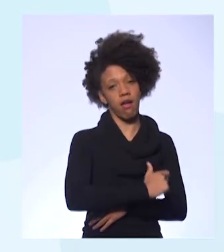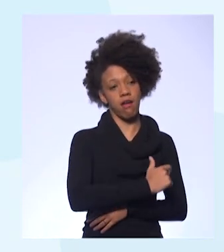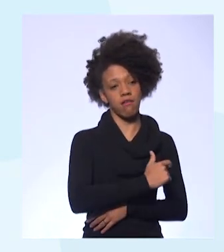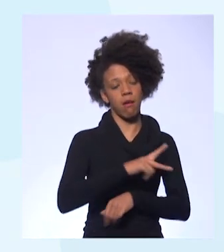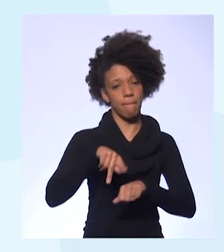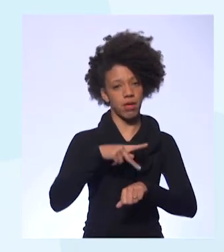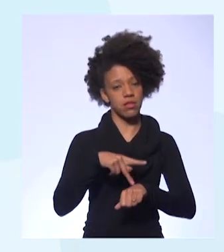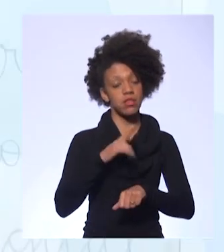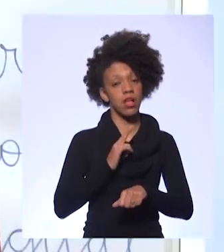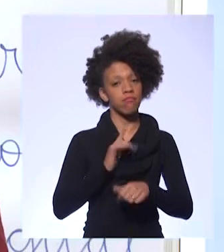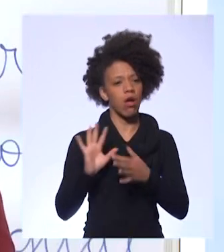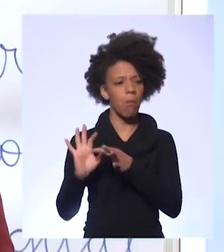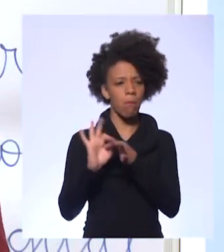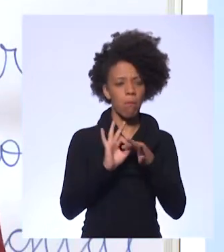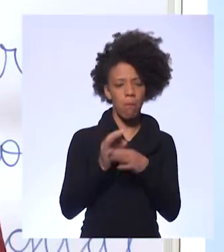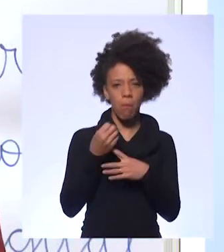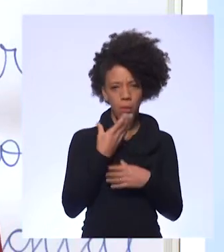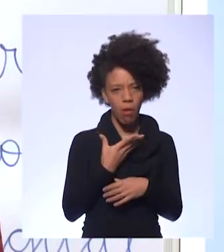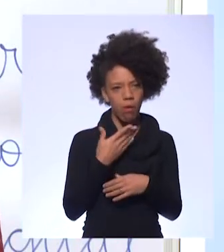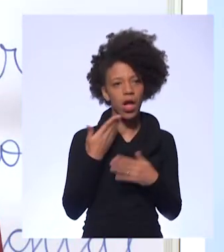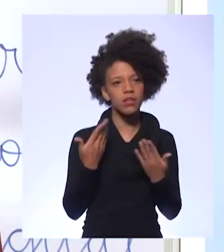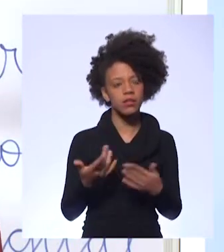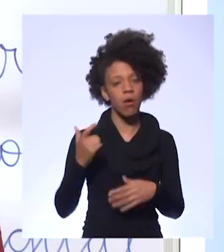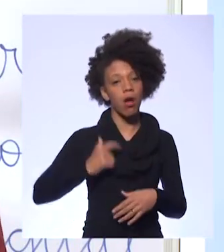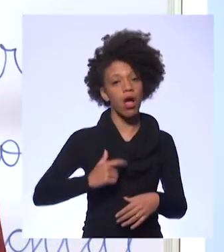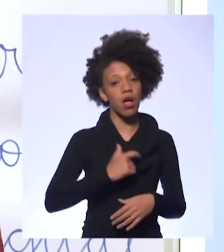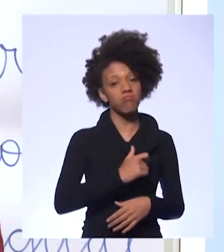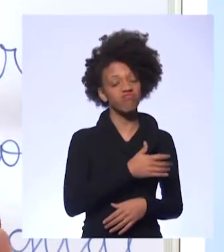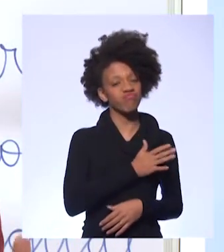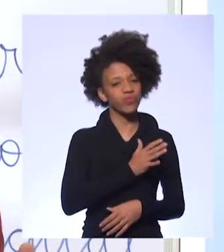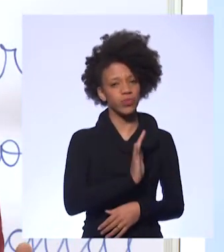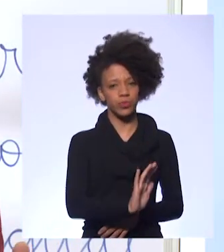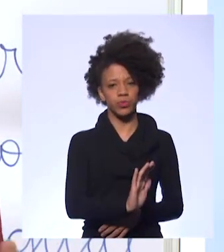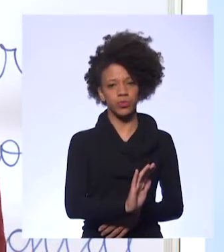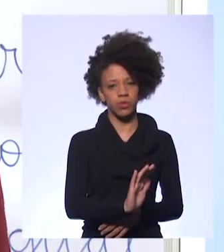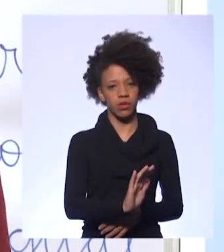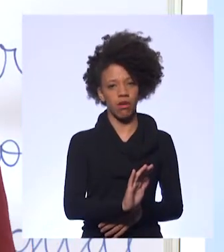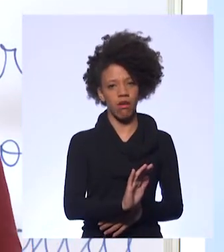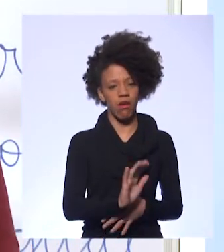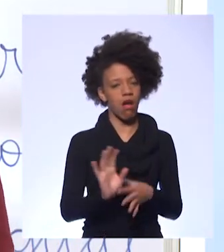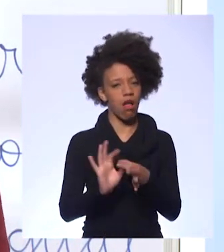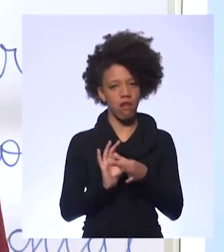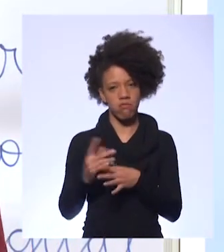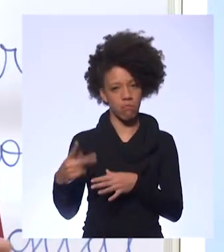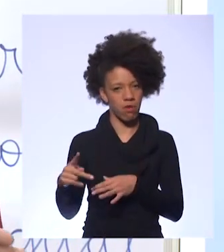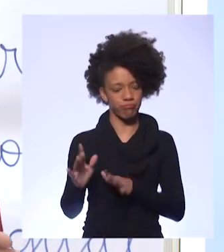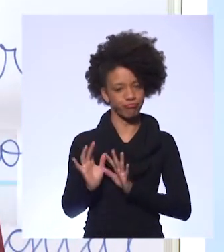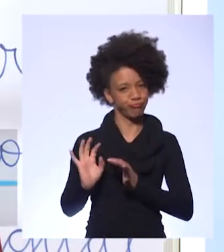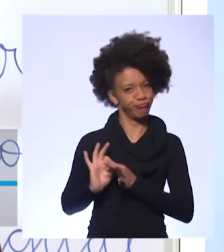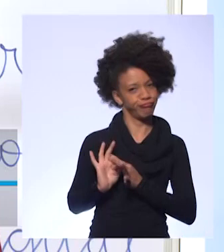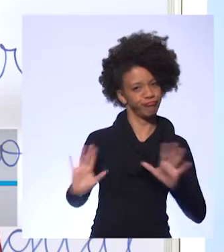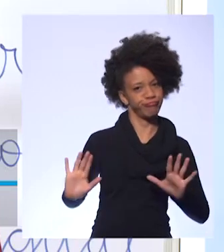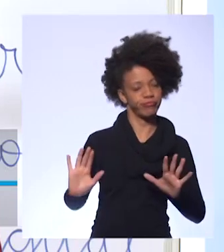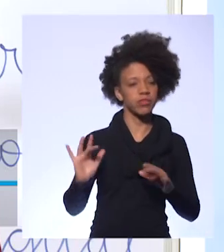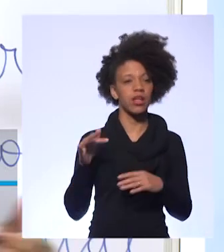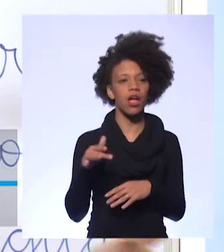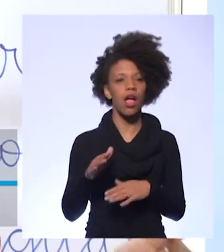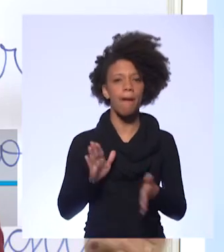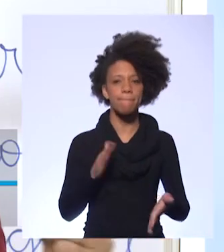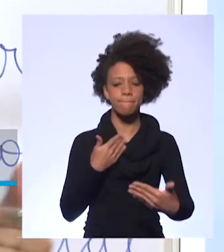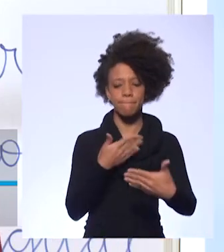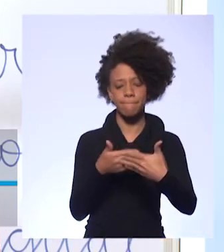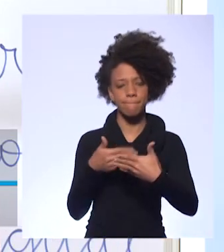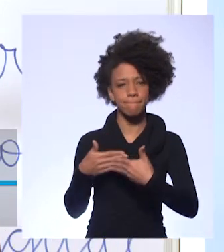uma relação comercial muito estável então a gente não vai querer ficar do lado do Paraguai Argentina Fecha os seus portos